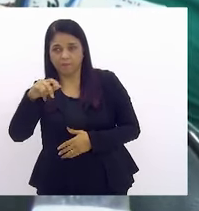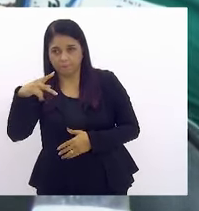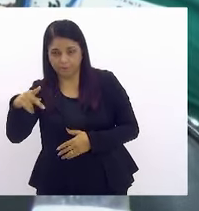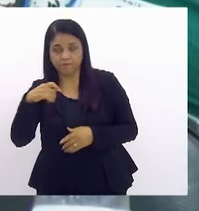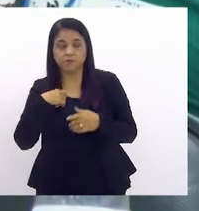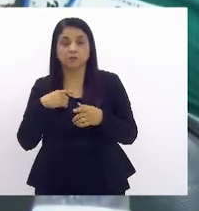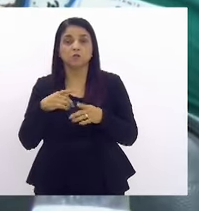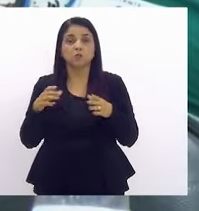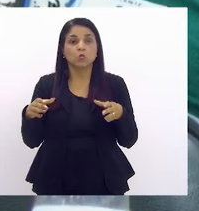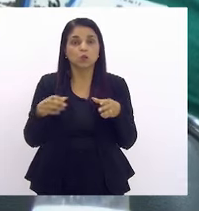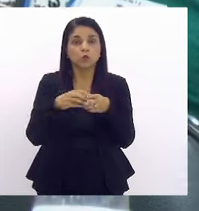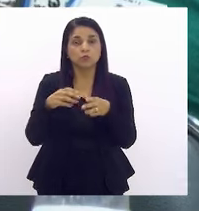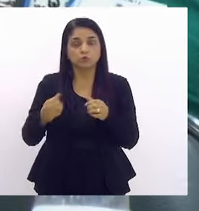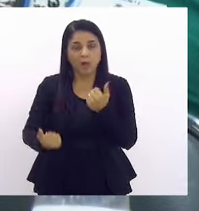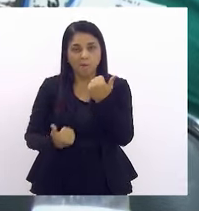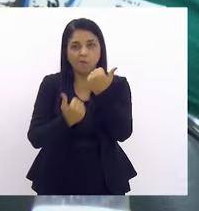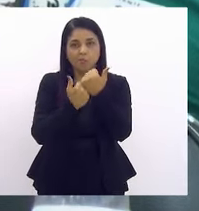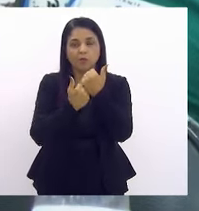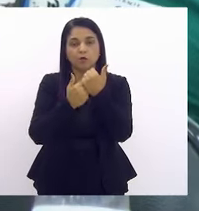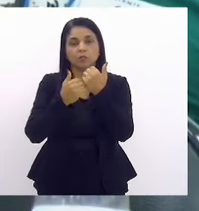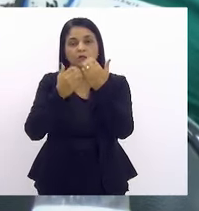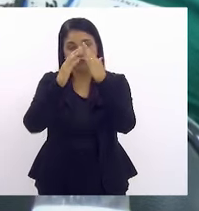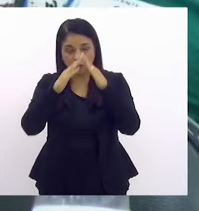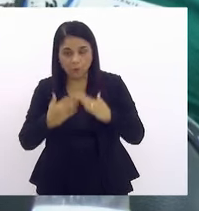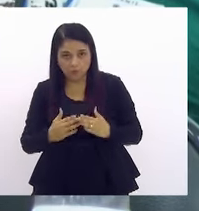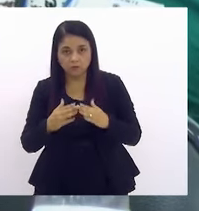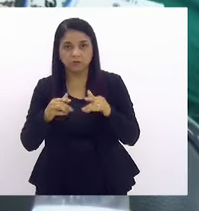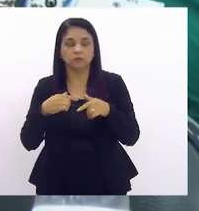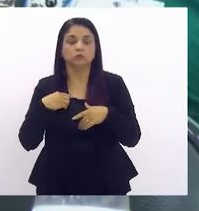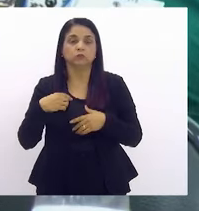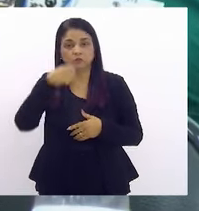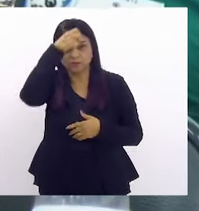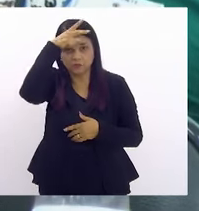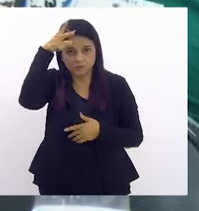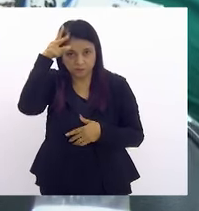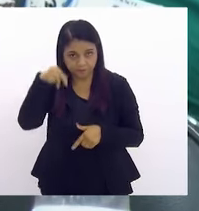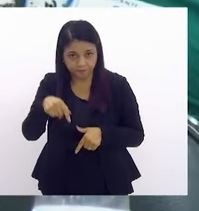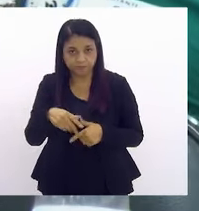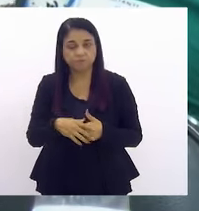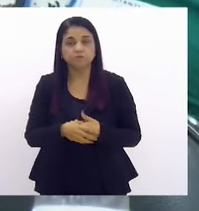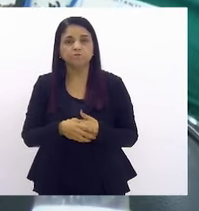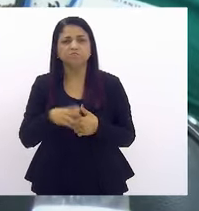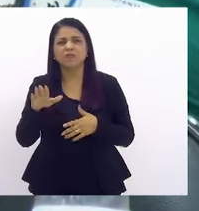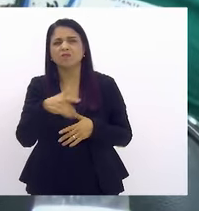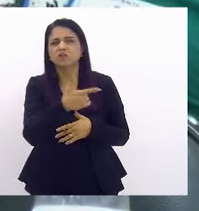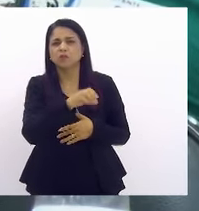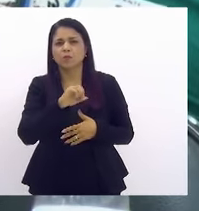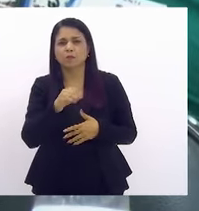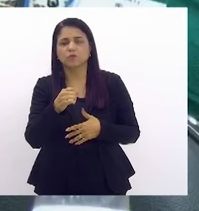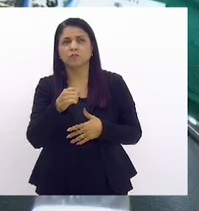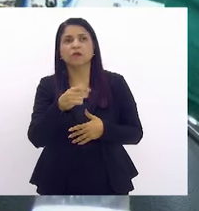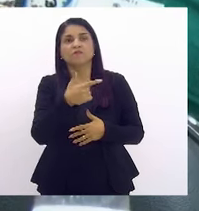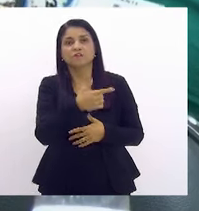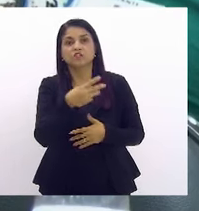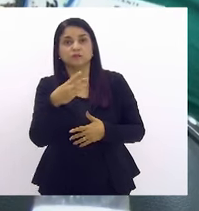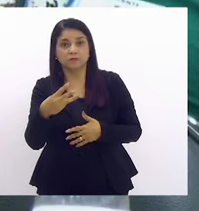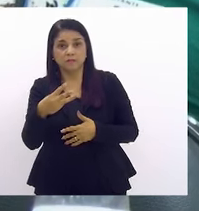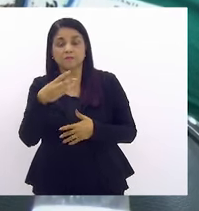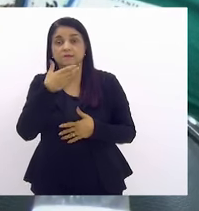Demolições no município, né. E, recentemente, agora, 23 de dezembro, o